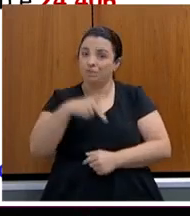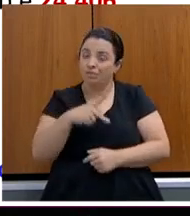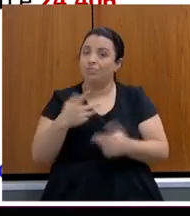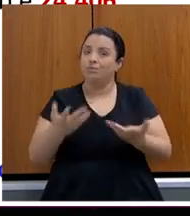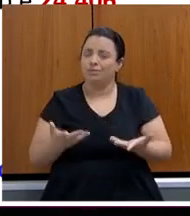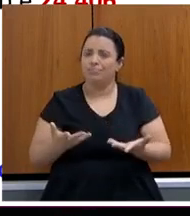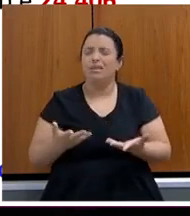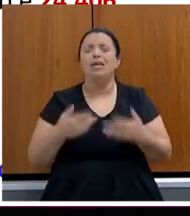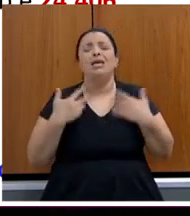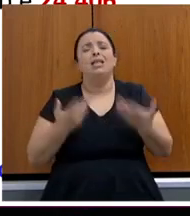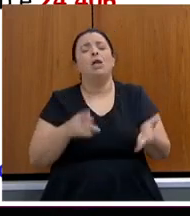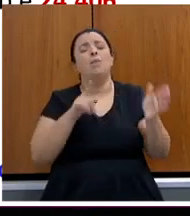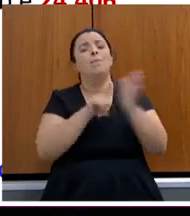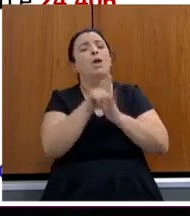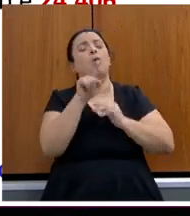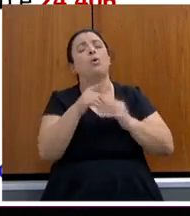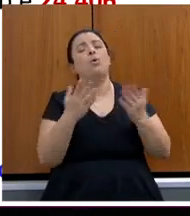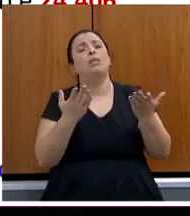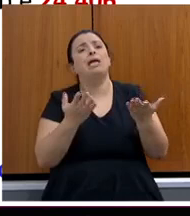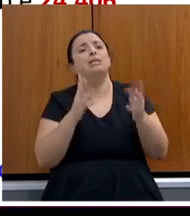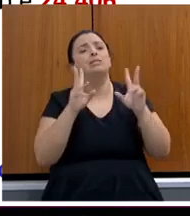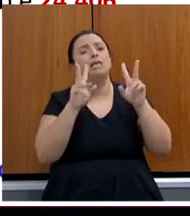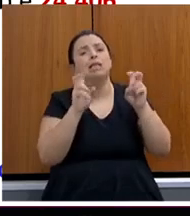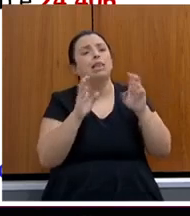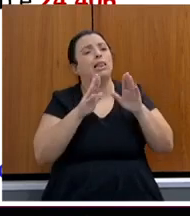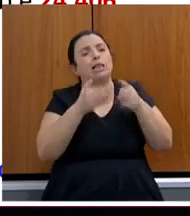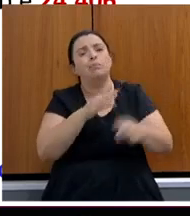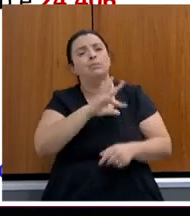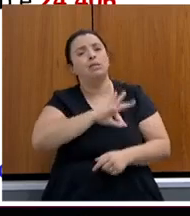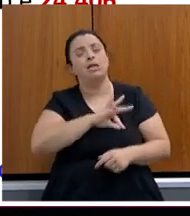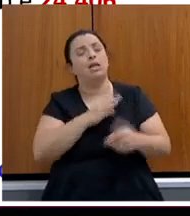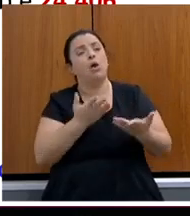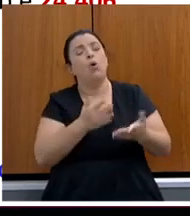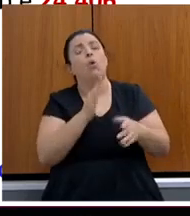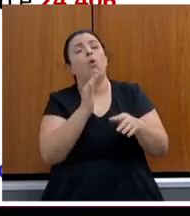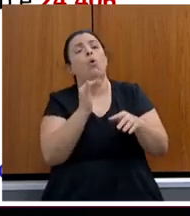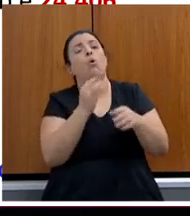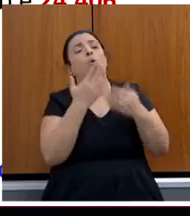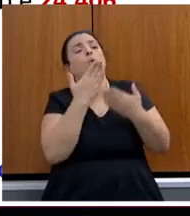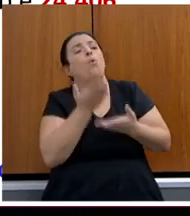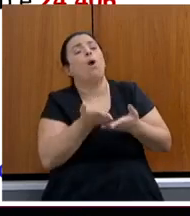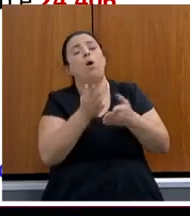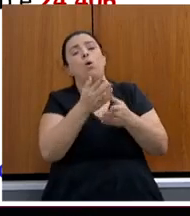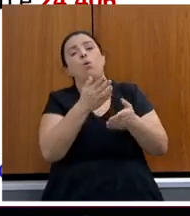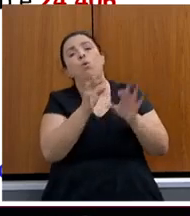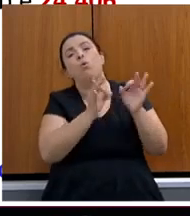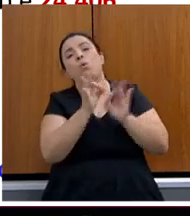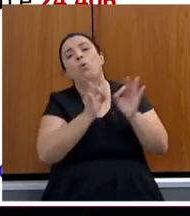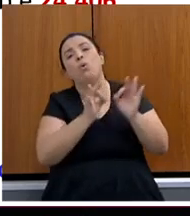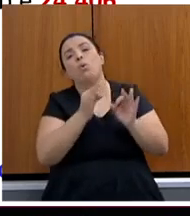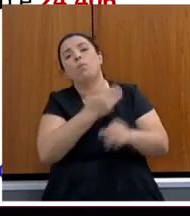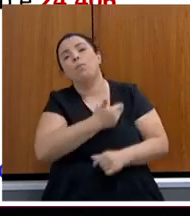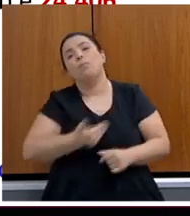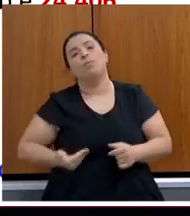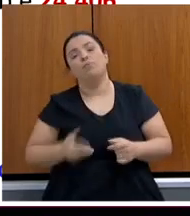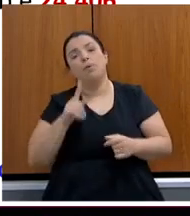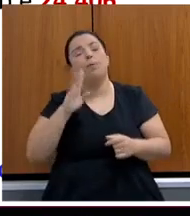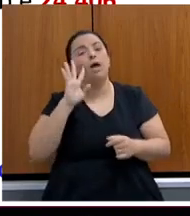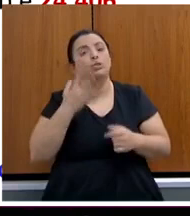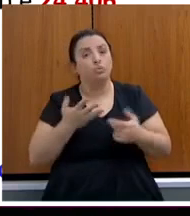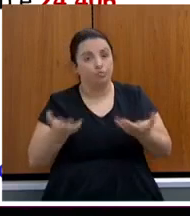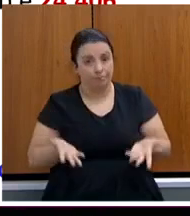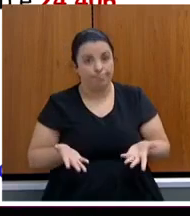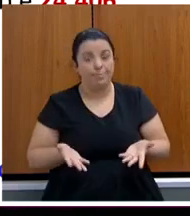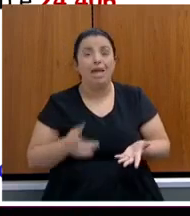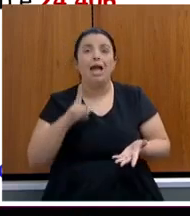salarial Qual é o planejamento do governo para atender este direito o administrador poderá adicionar o de o básica Fei